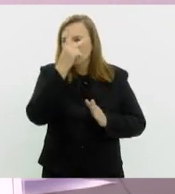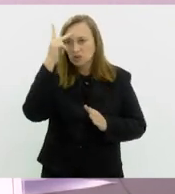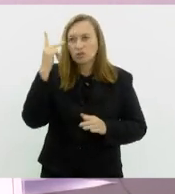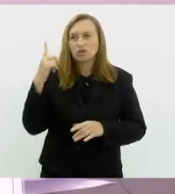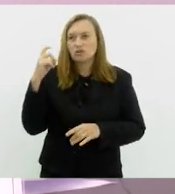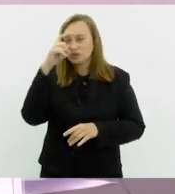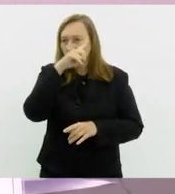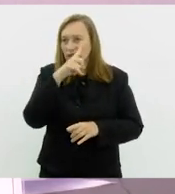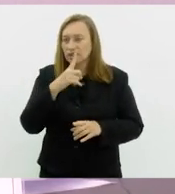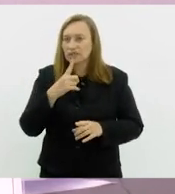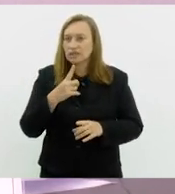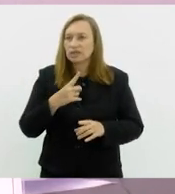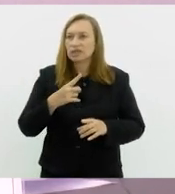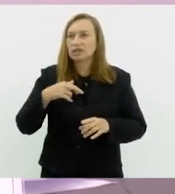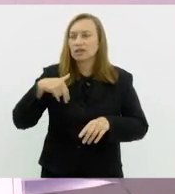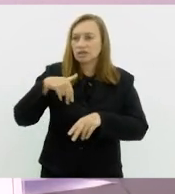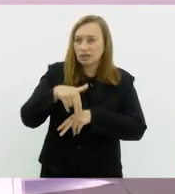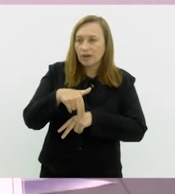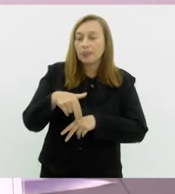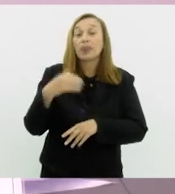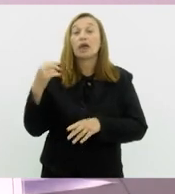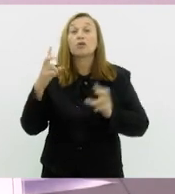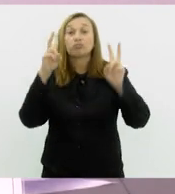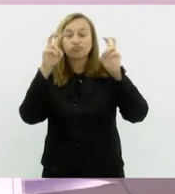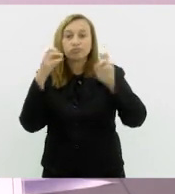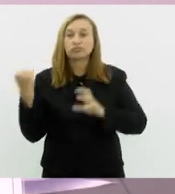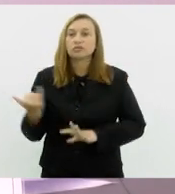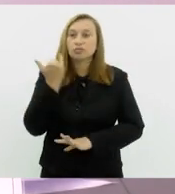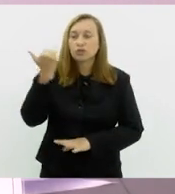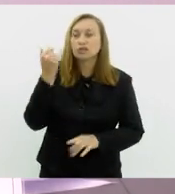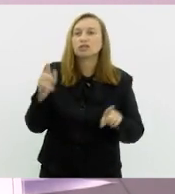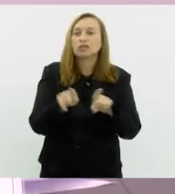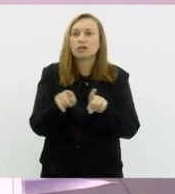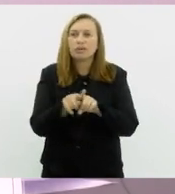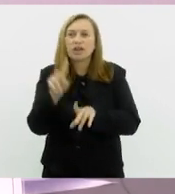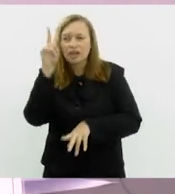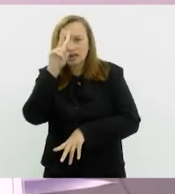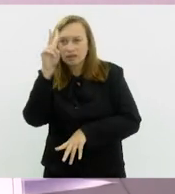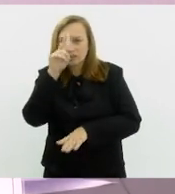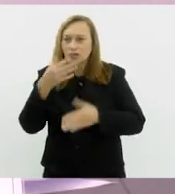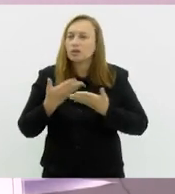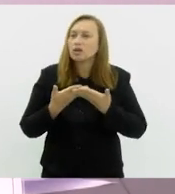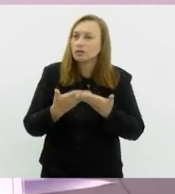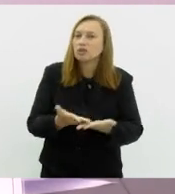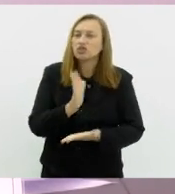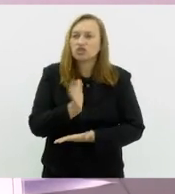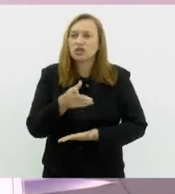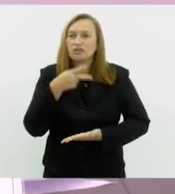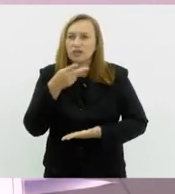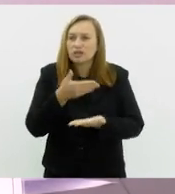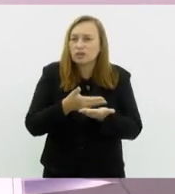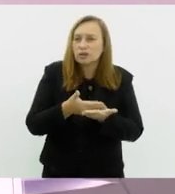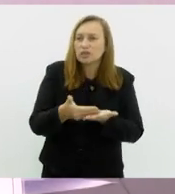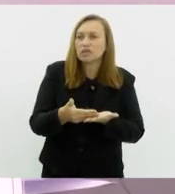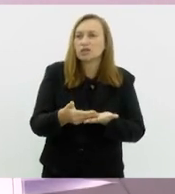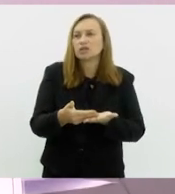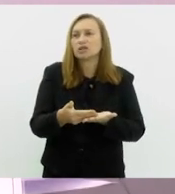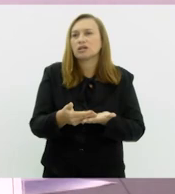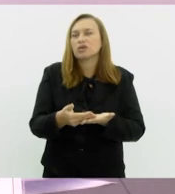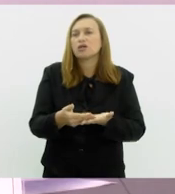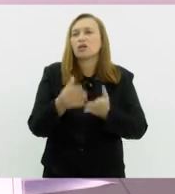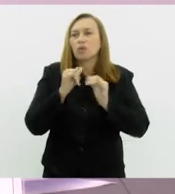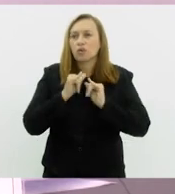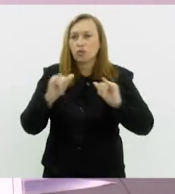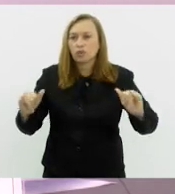que é um tema super importante. Lembrando aqui que foi um encaminhamento que já dei aqui já inicialmente, que vamos